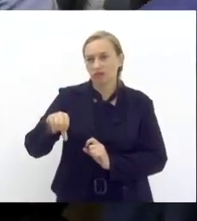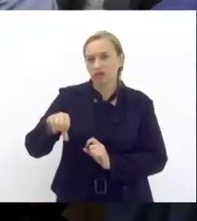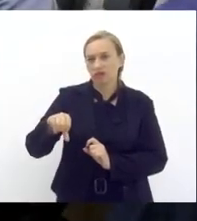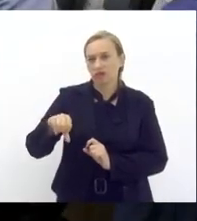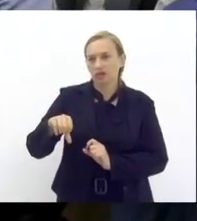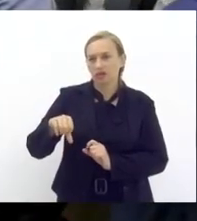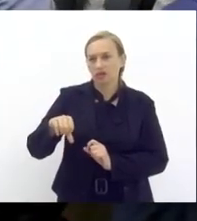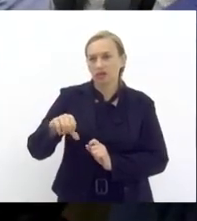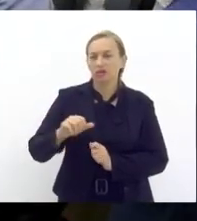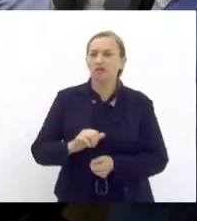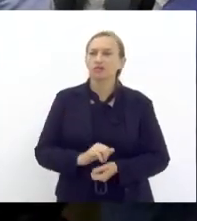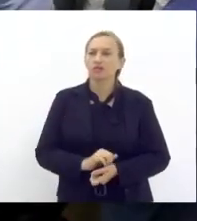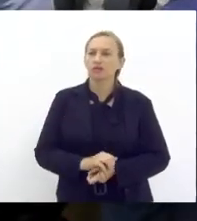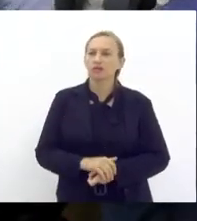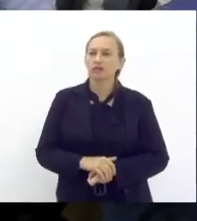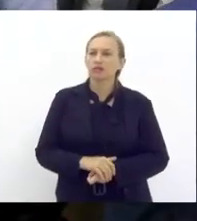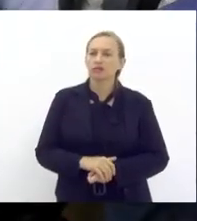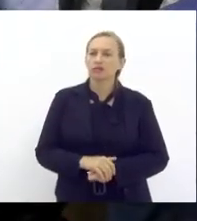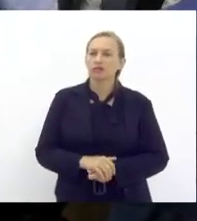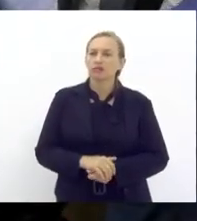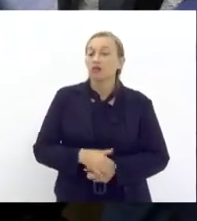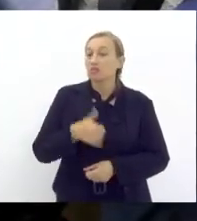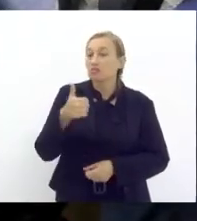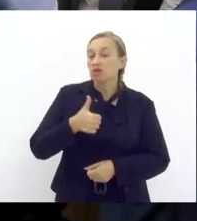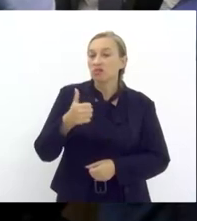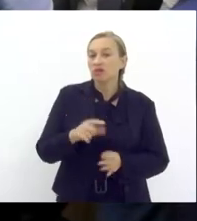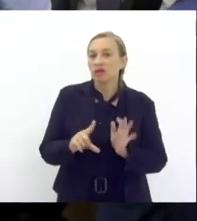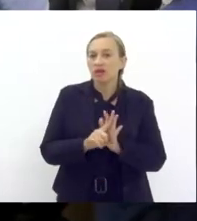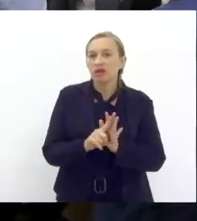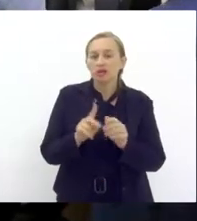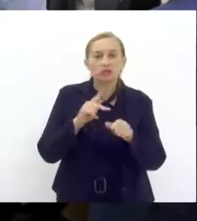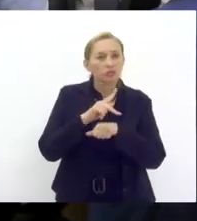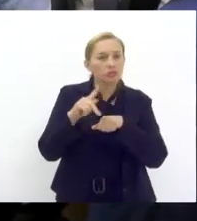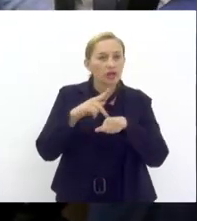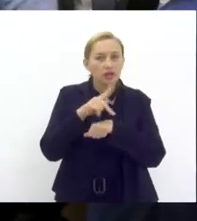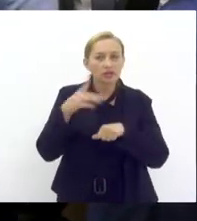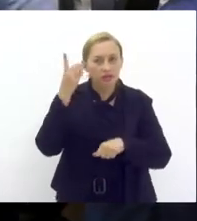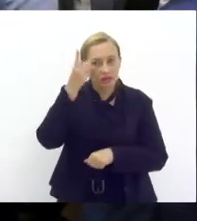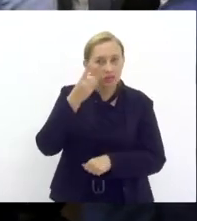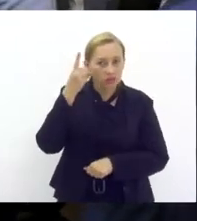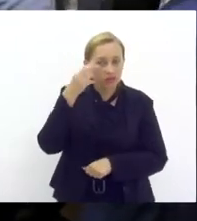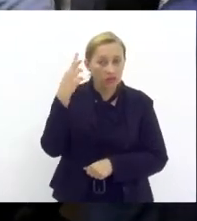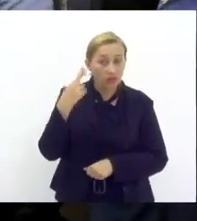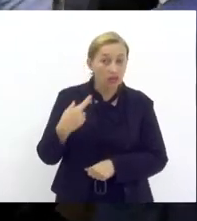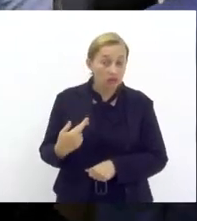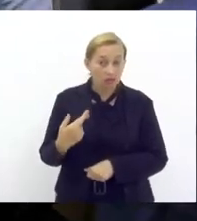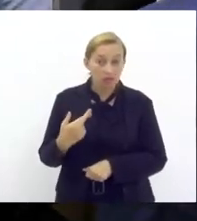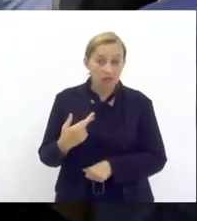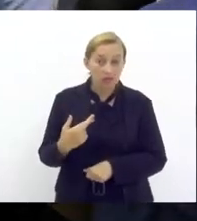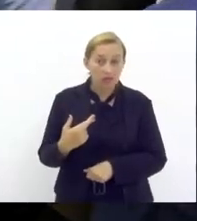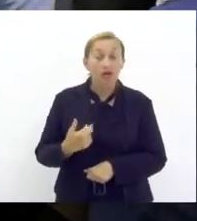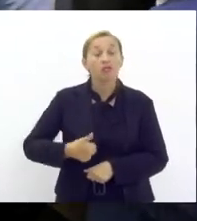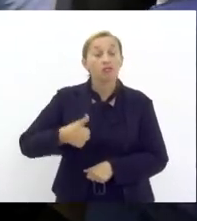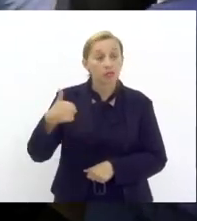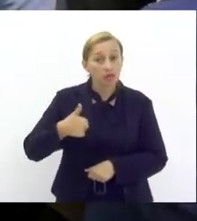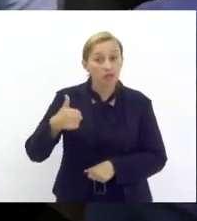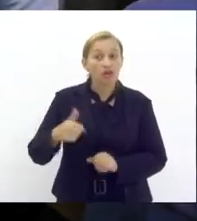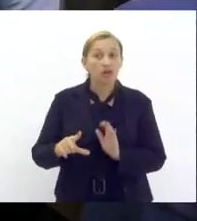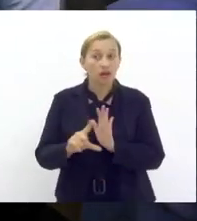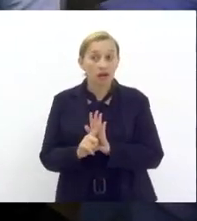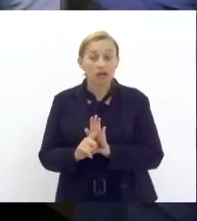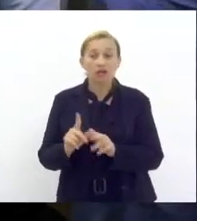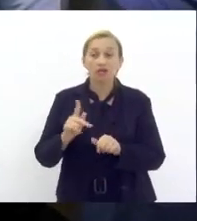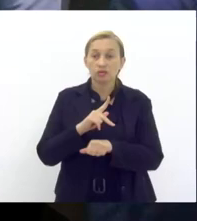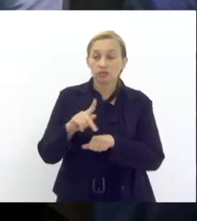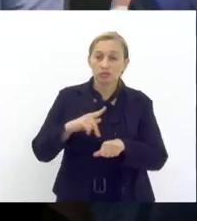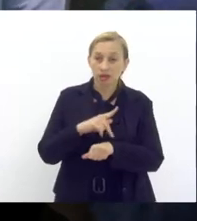1999. E foi a primeira lei do país, deputada Renata Souza, a primeira lei do país que